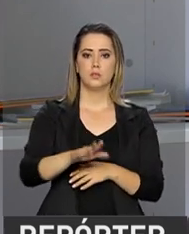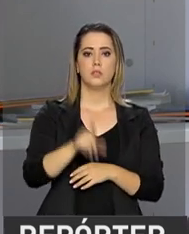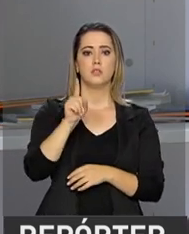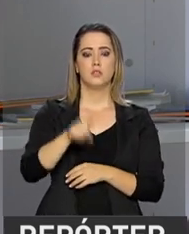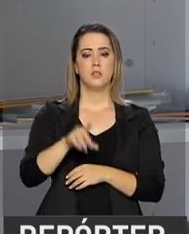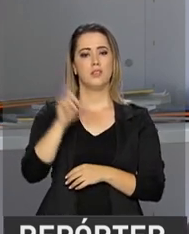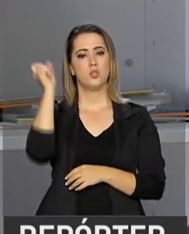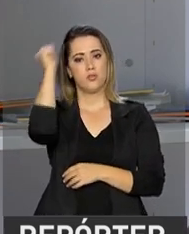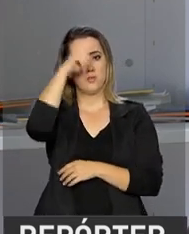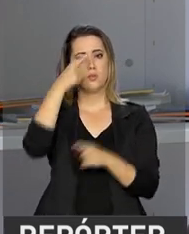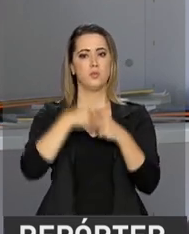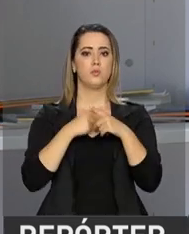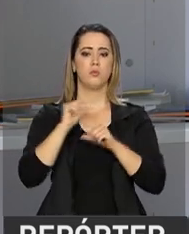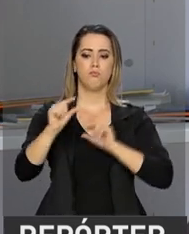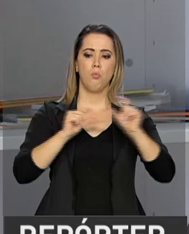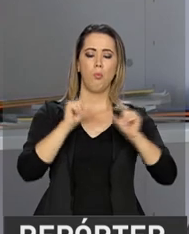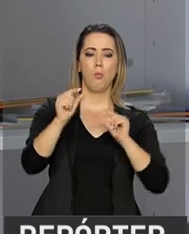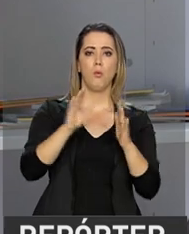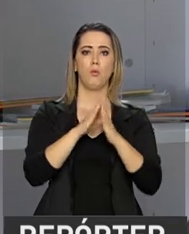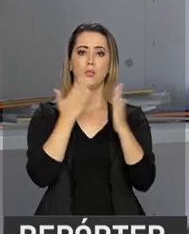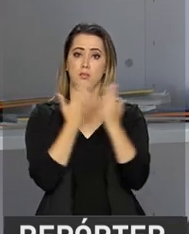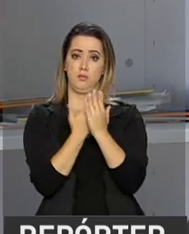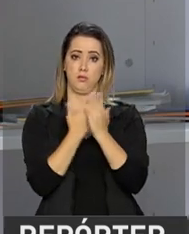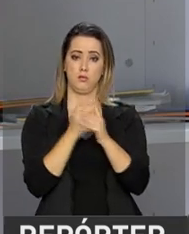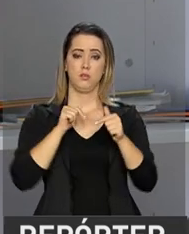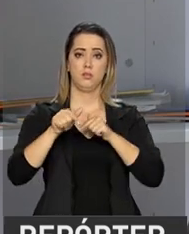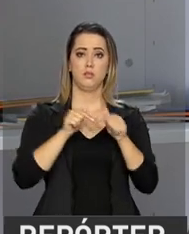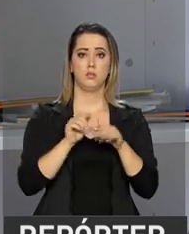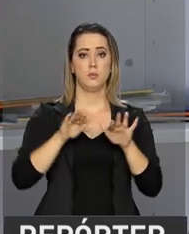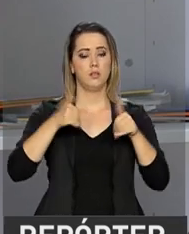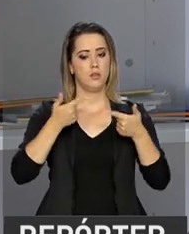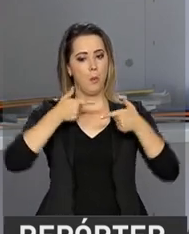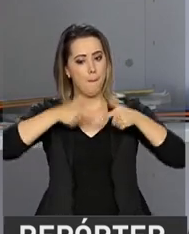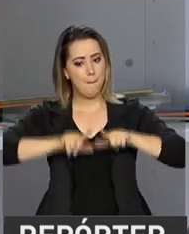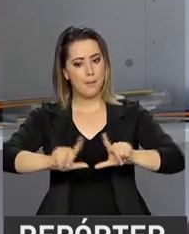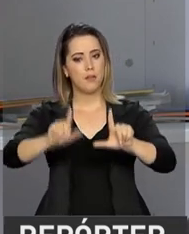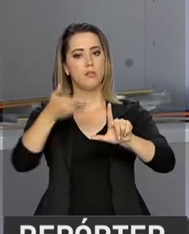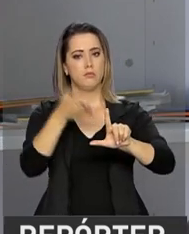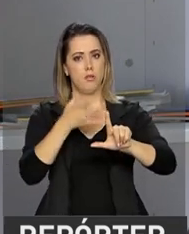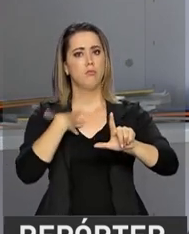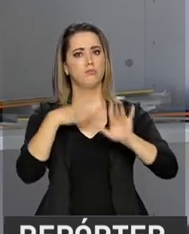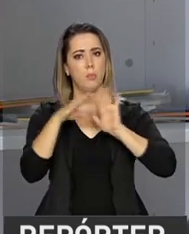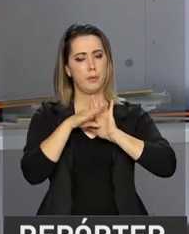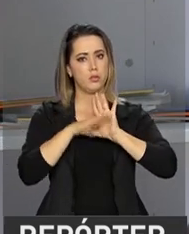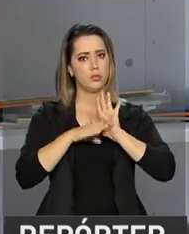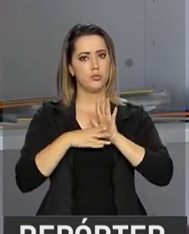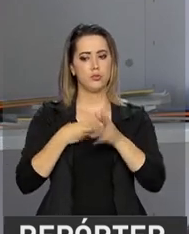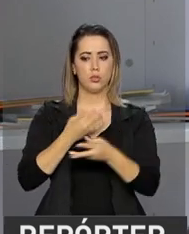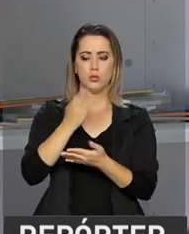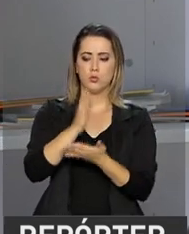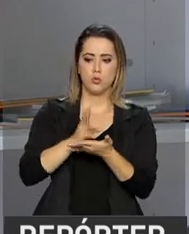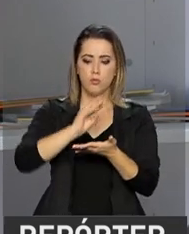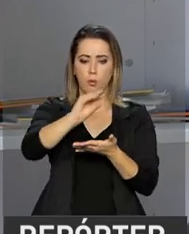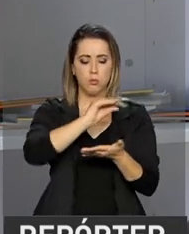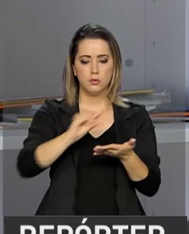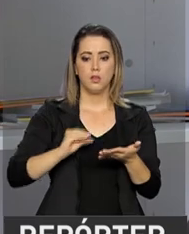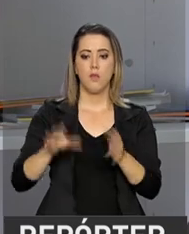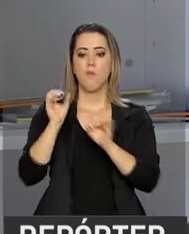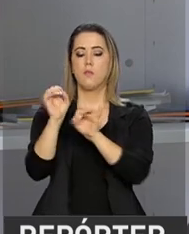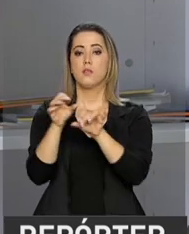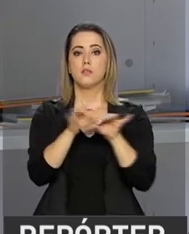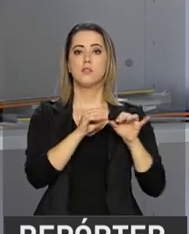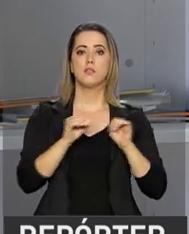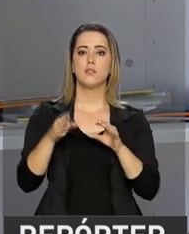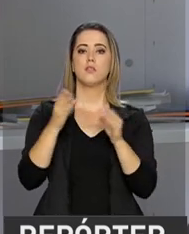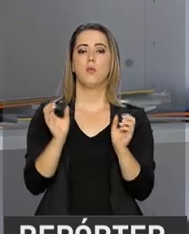porque poucas escolas trabalho então a mariana com o projeto foi premiado ela começou a compartilhar essa vivência dentro do grupo